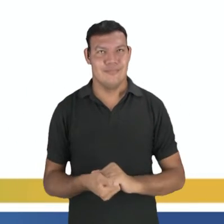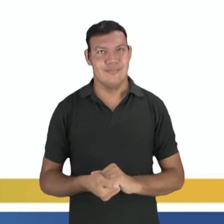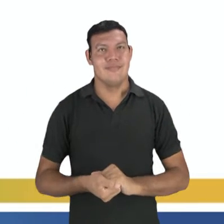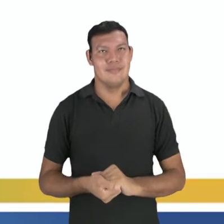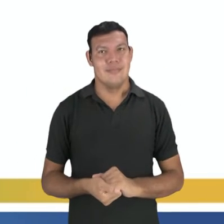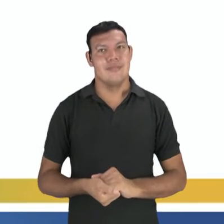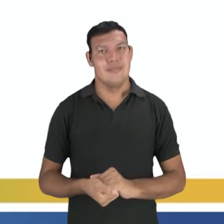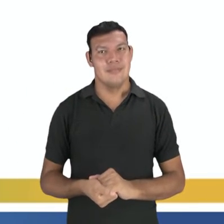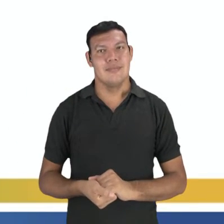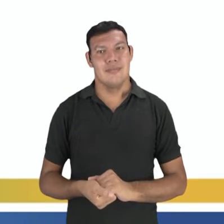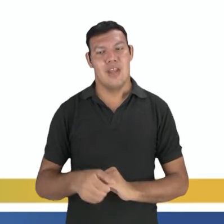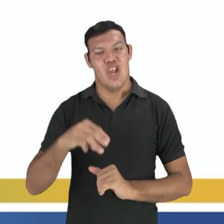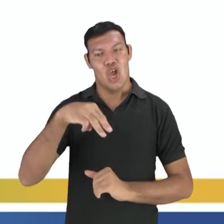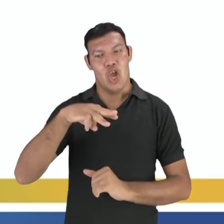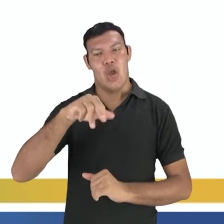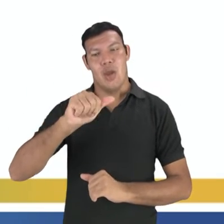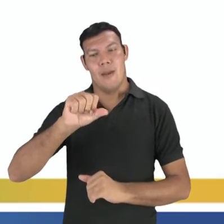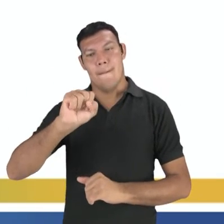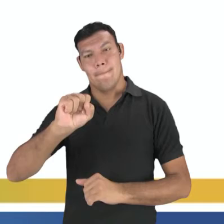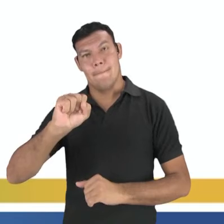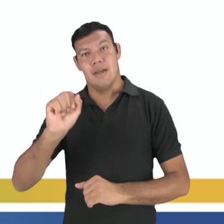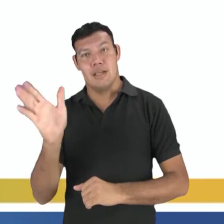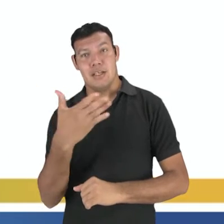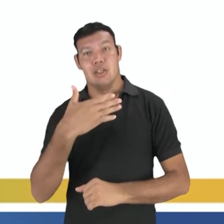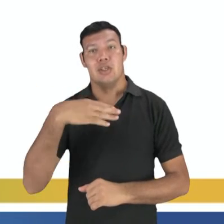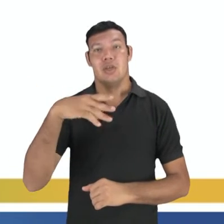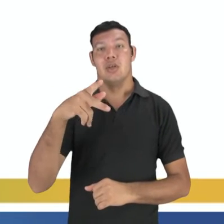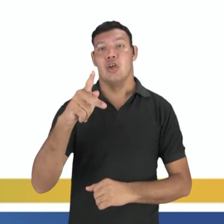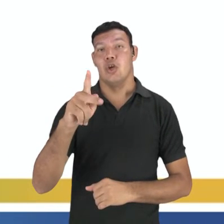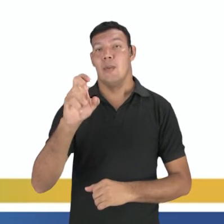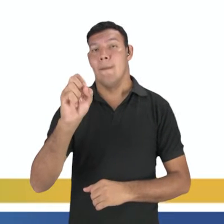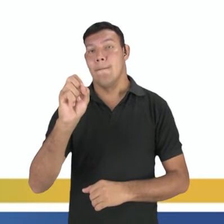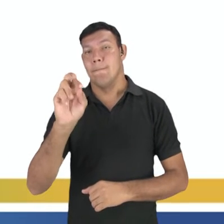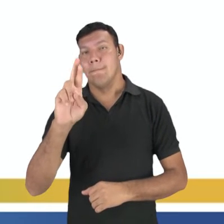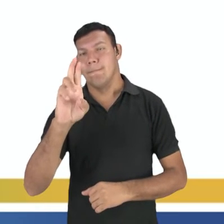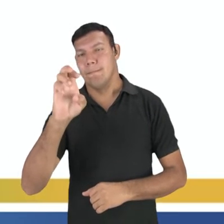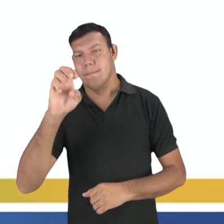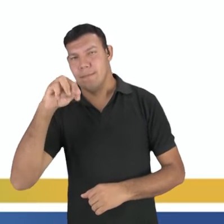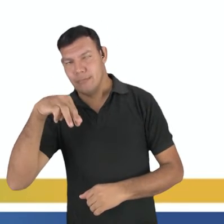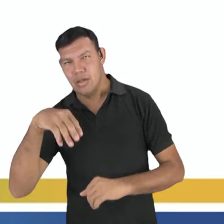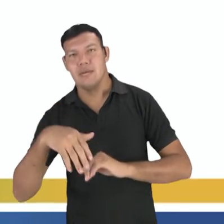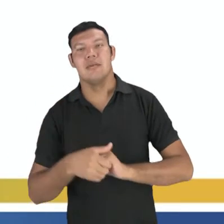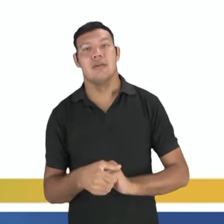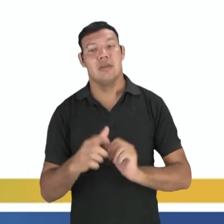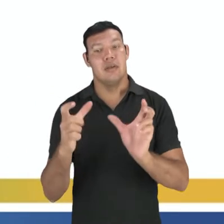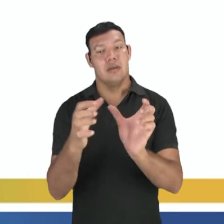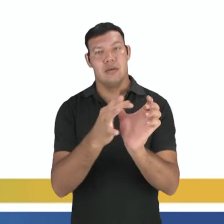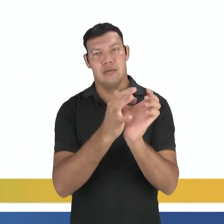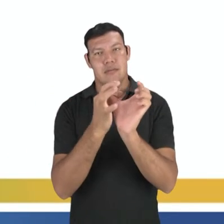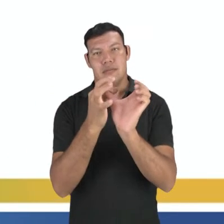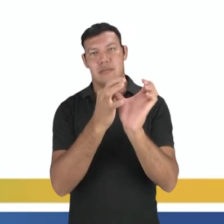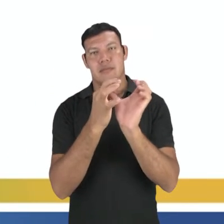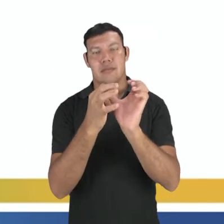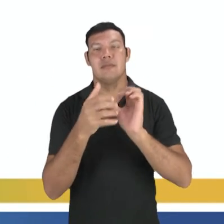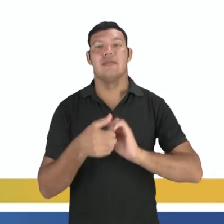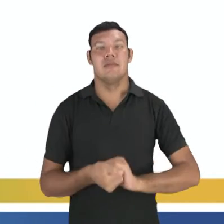adversativa. Toda vez que tiver um mas, porém, contudo, no entanto, entretanto, conjunção coordenada